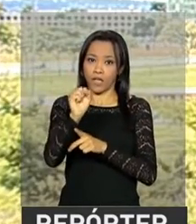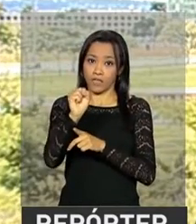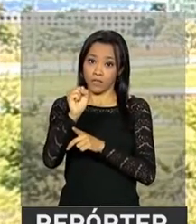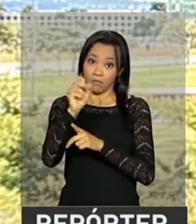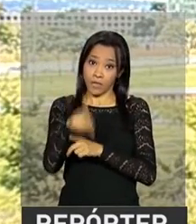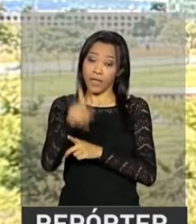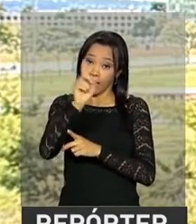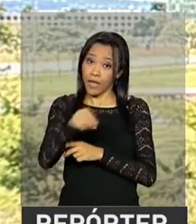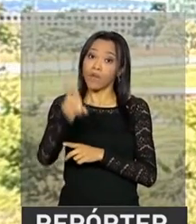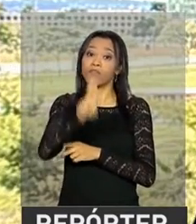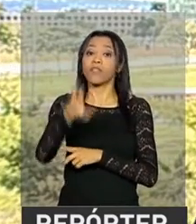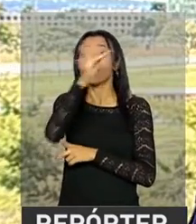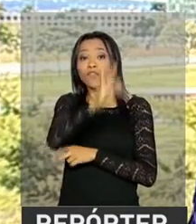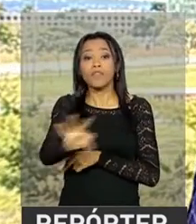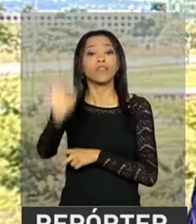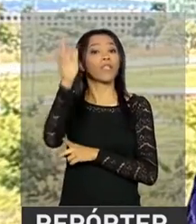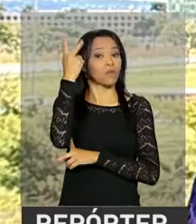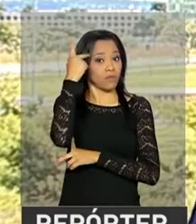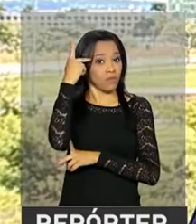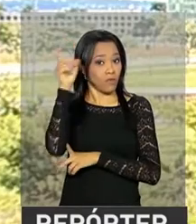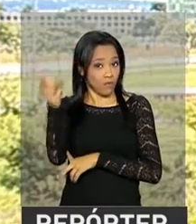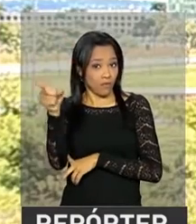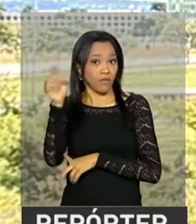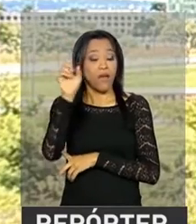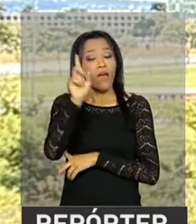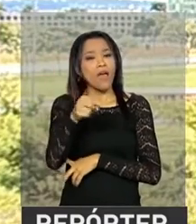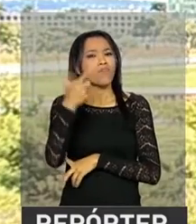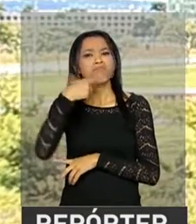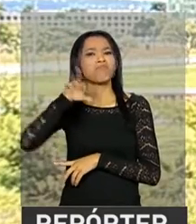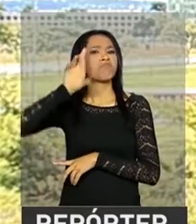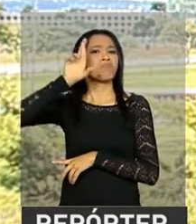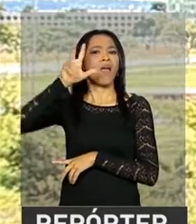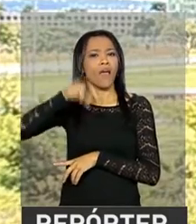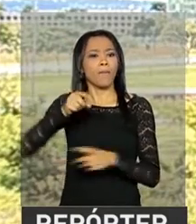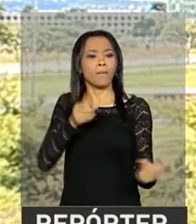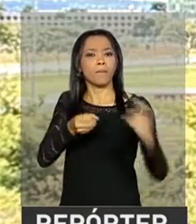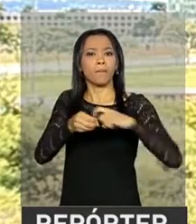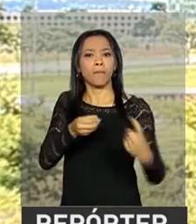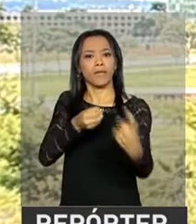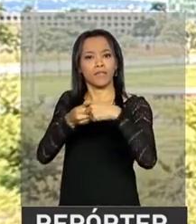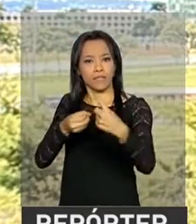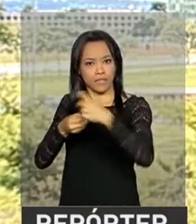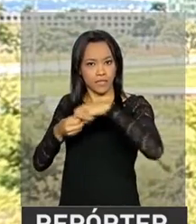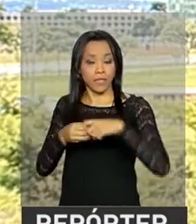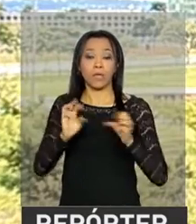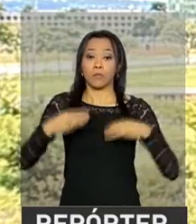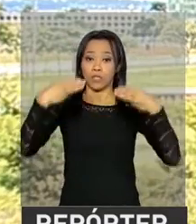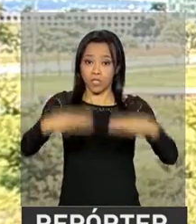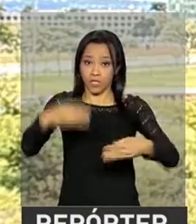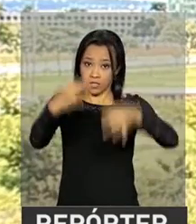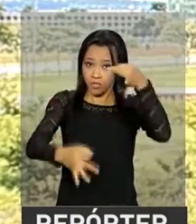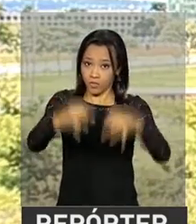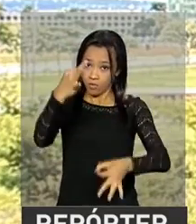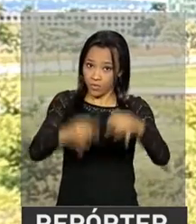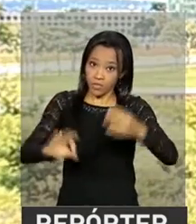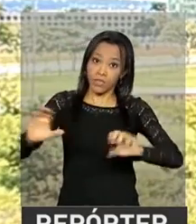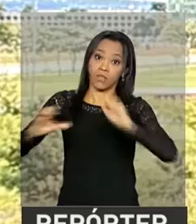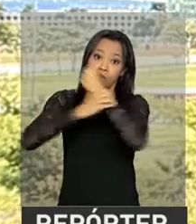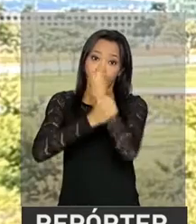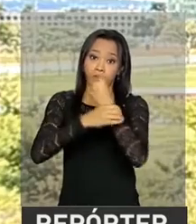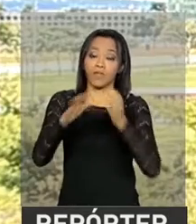de são paulo a iniciativa é fruto de parceria entre o ministério da justiça e segurança pública